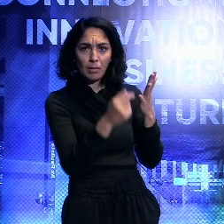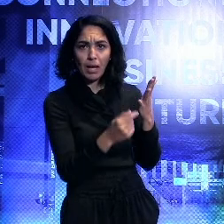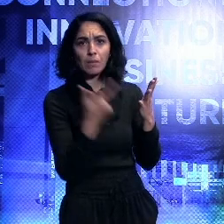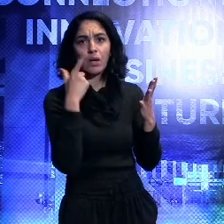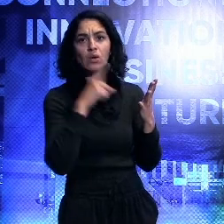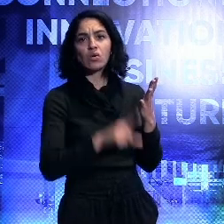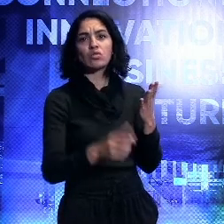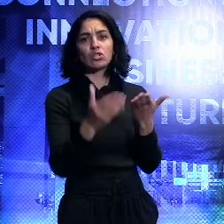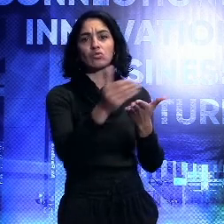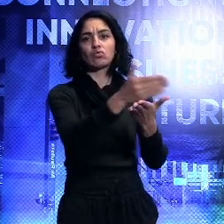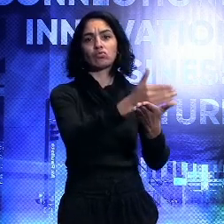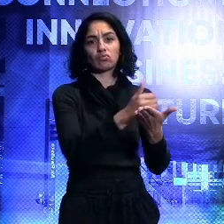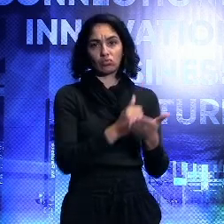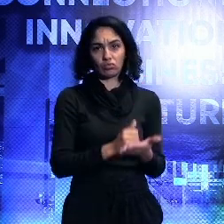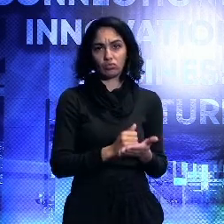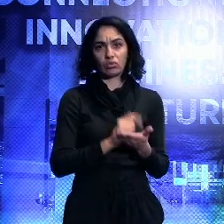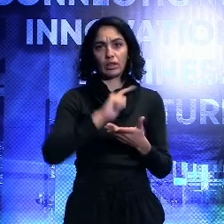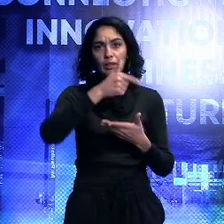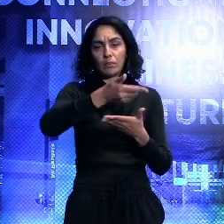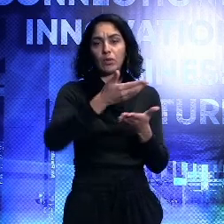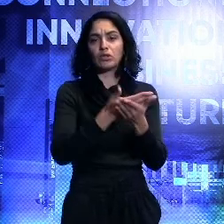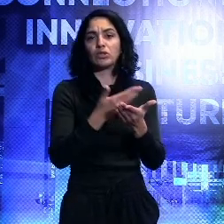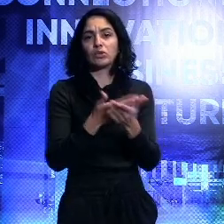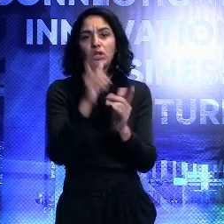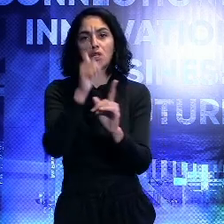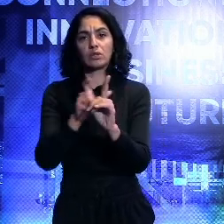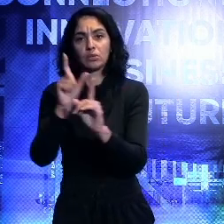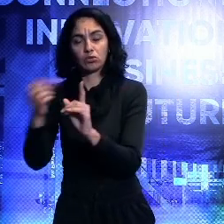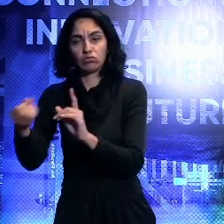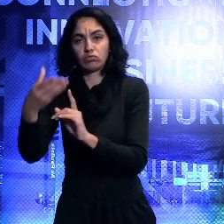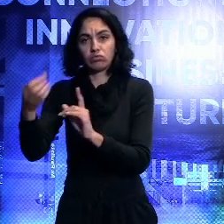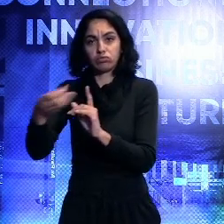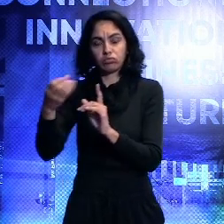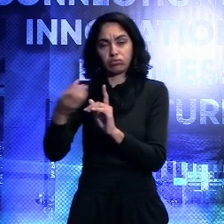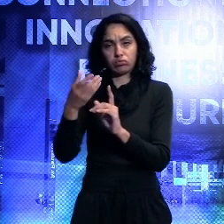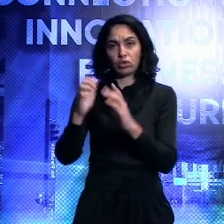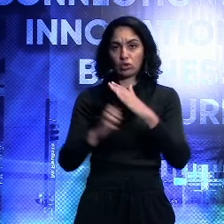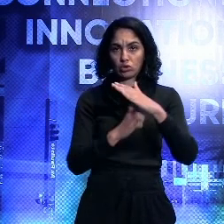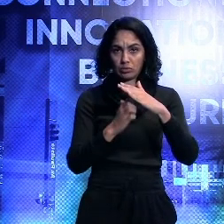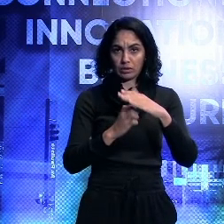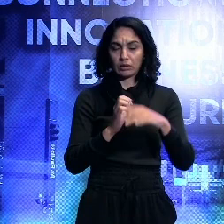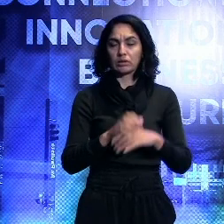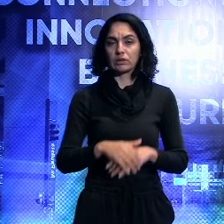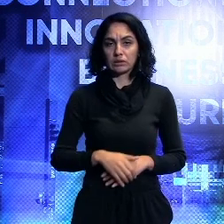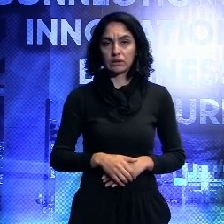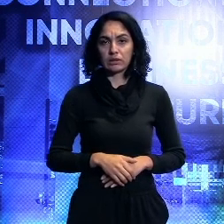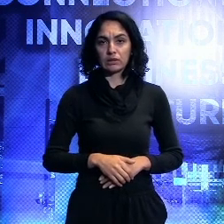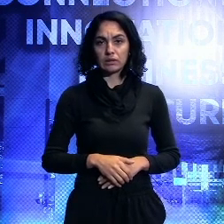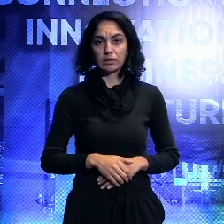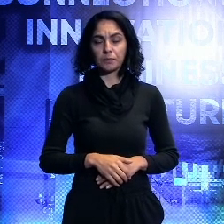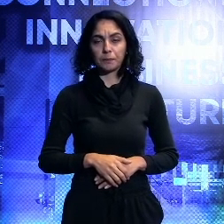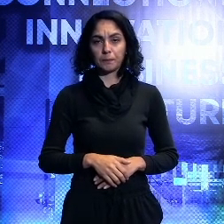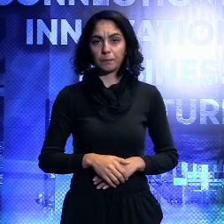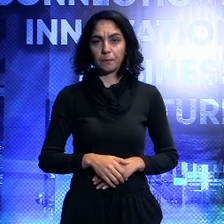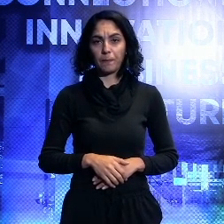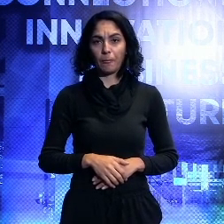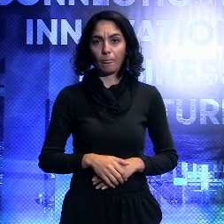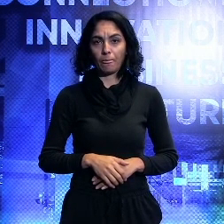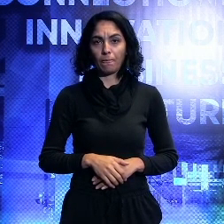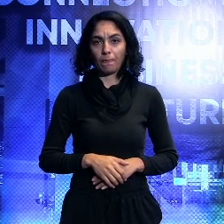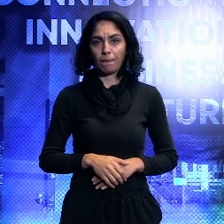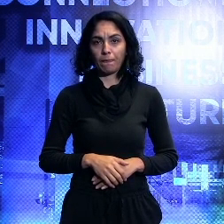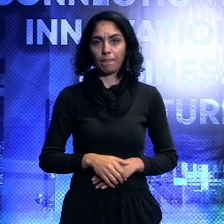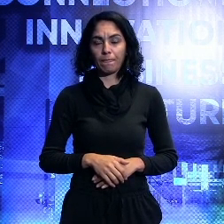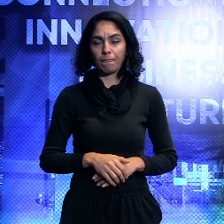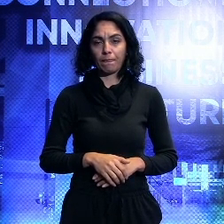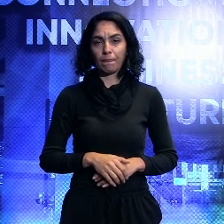daqui a 6 meses fazer um estudo para calibrar suas personas e atualizar elas. Isso leva aos insights. E aí eu não vou